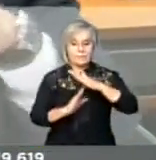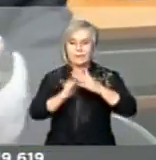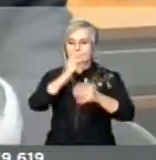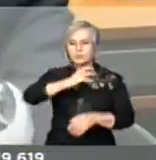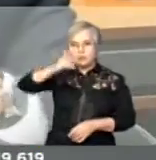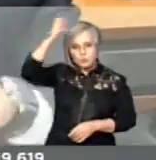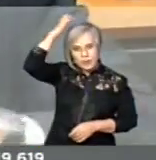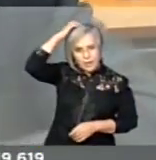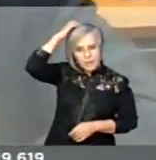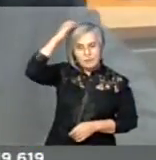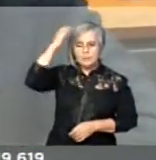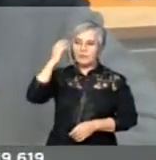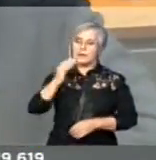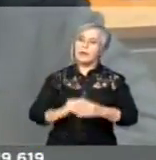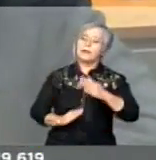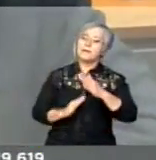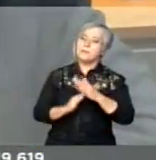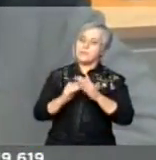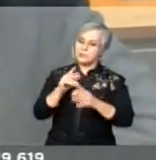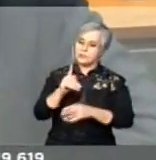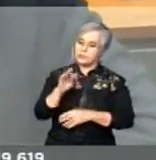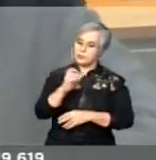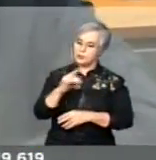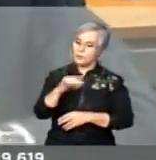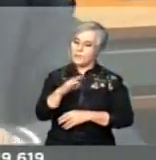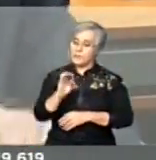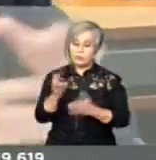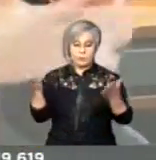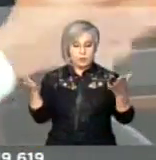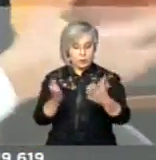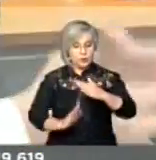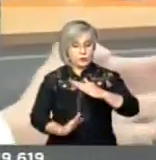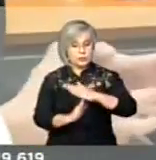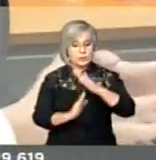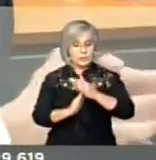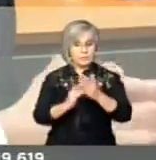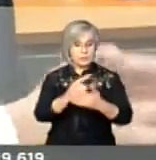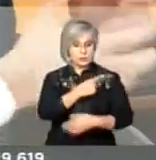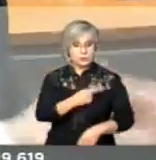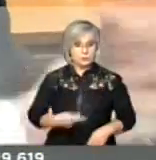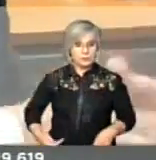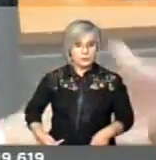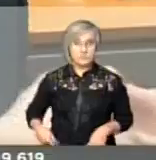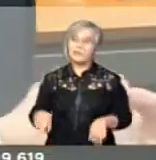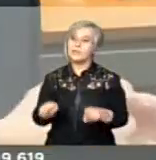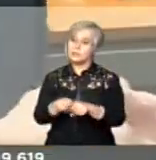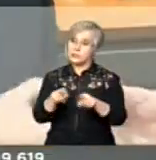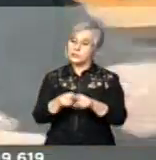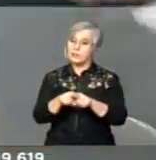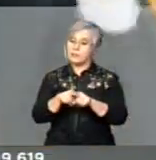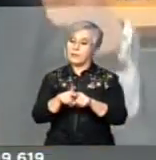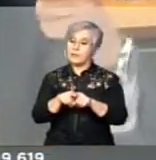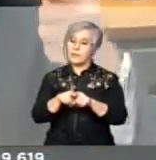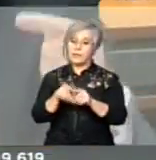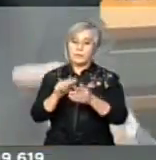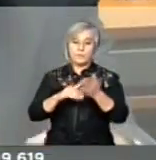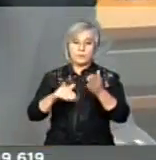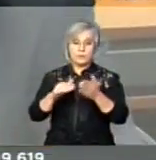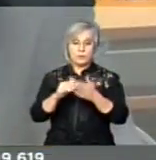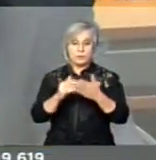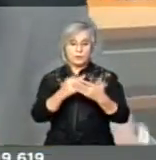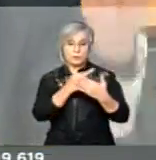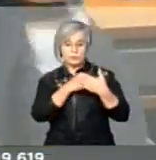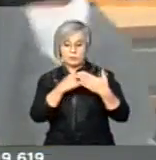do príncipe e hoje do presidente. E é a transferência para o parlamento desta